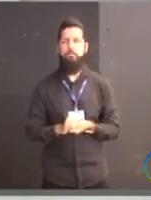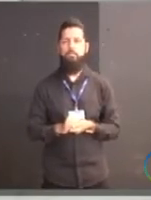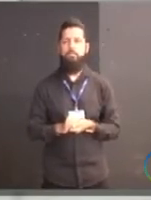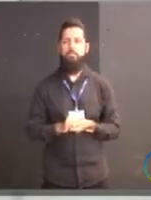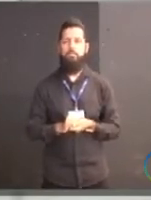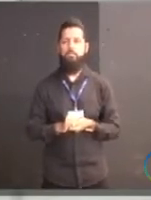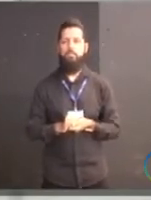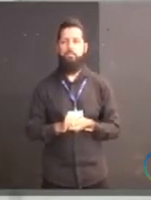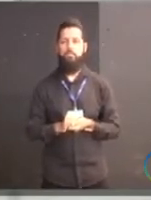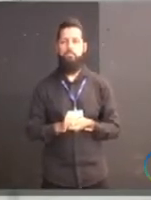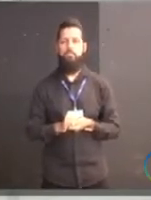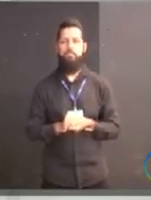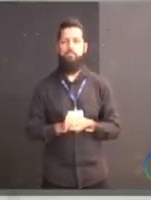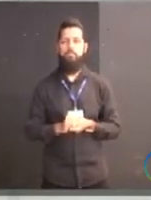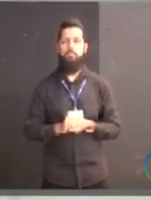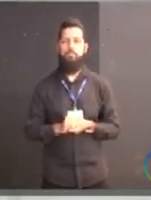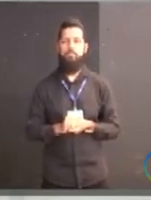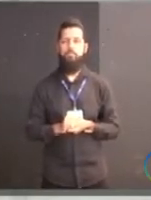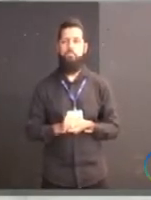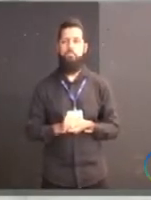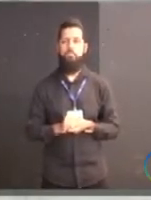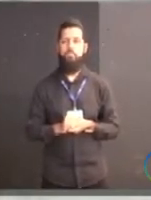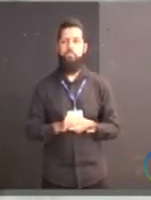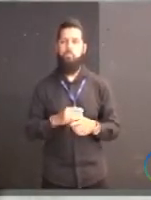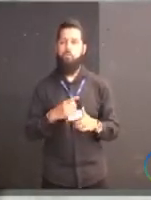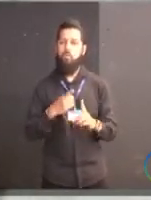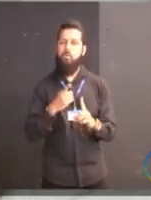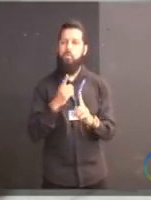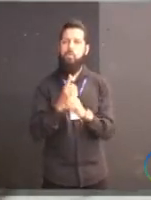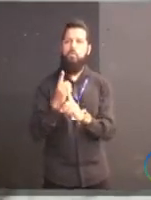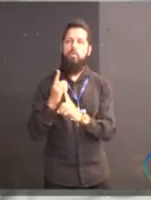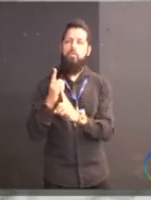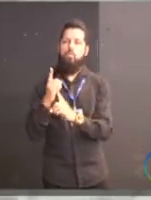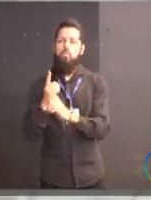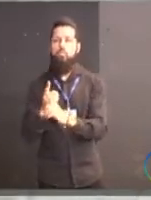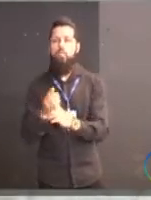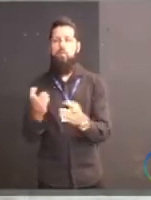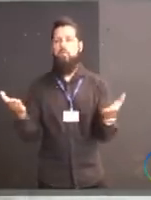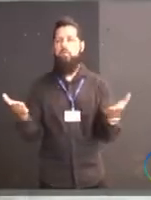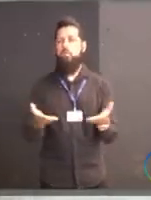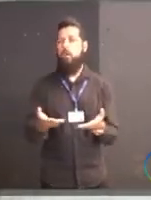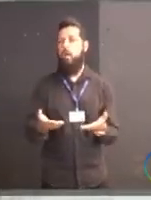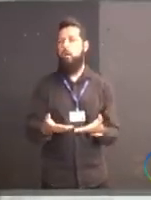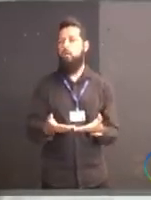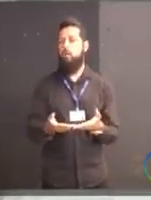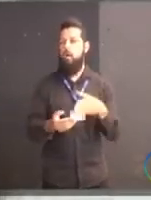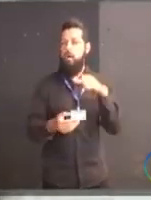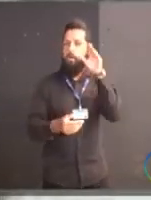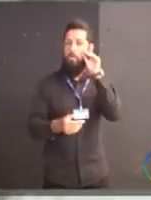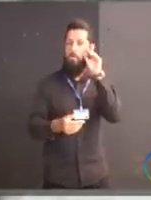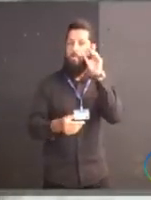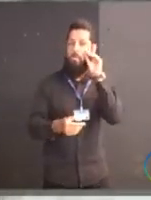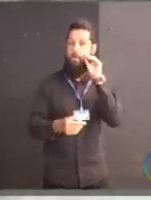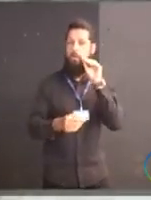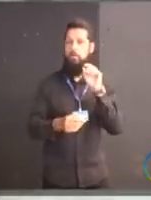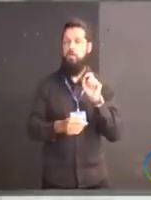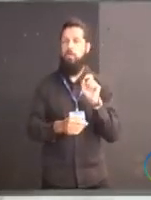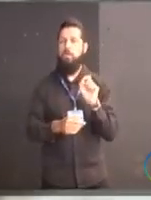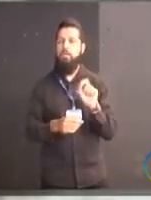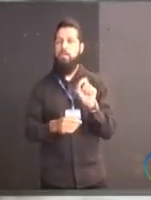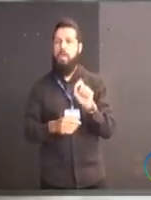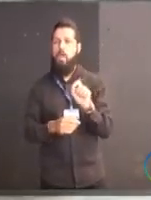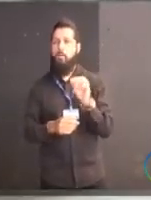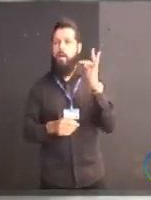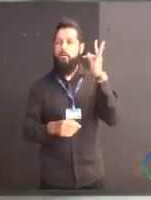da ideia cristã na Terra, né? Nós encontramos ali uma afirmação muito curiosa de Platão, uma teoria